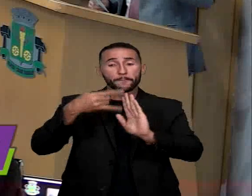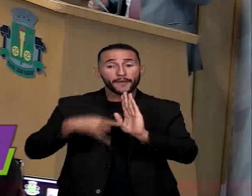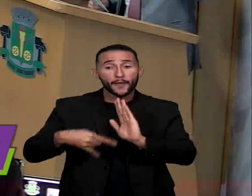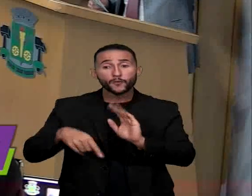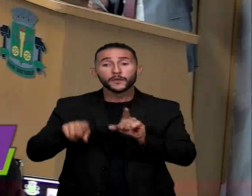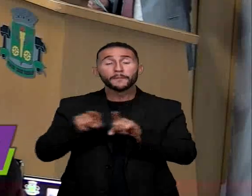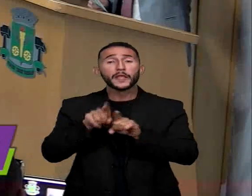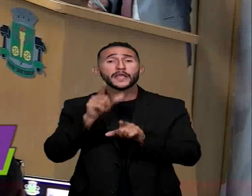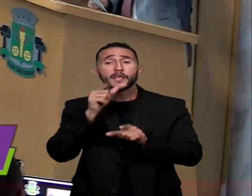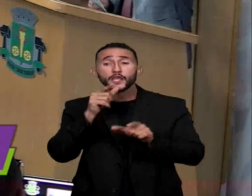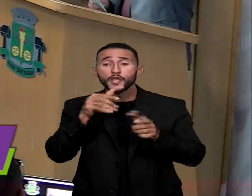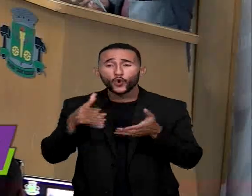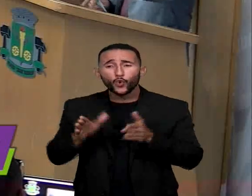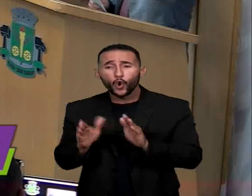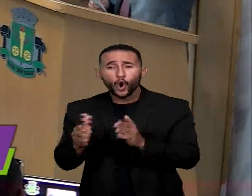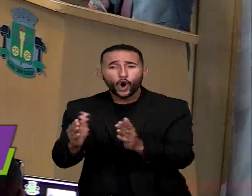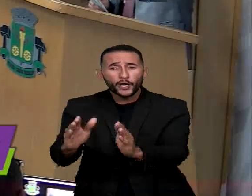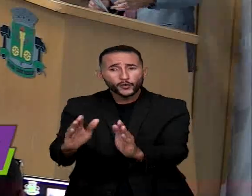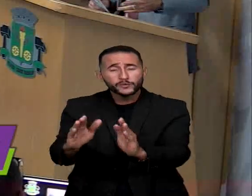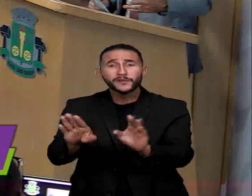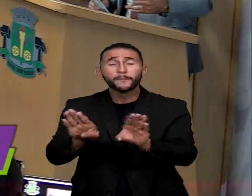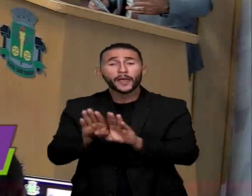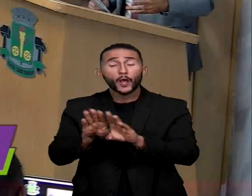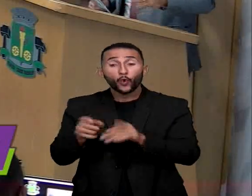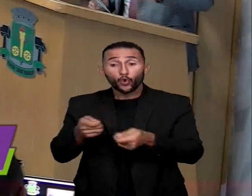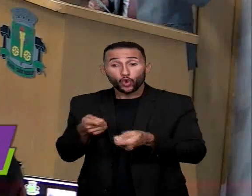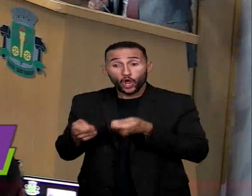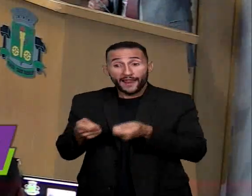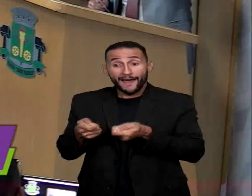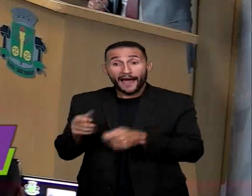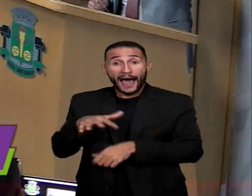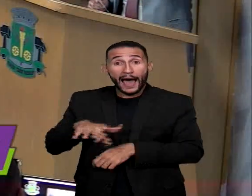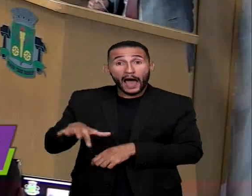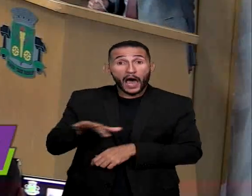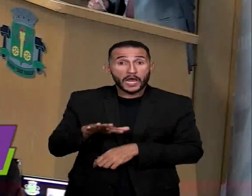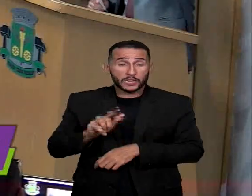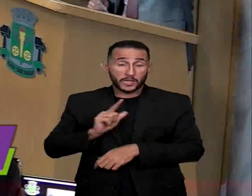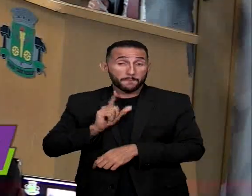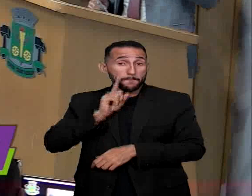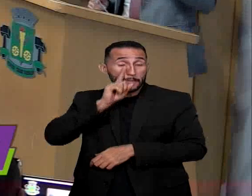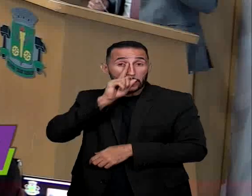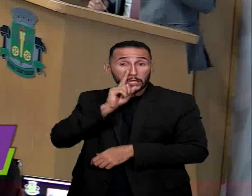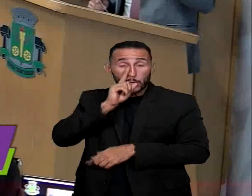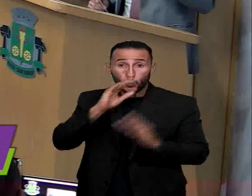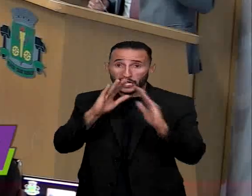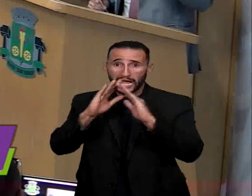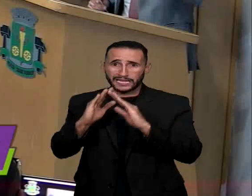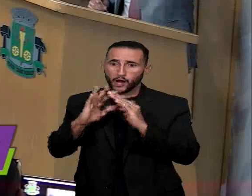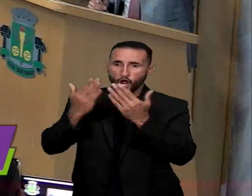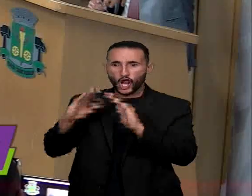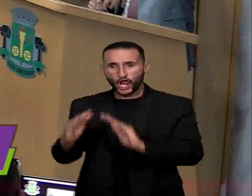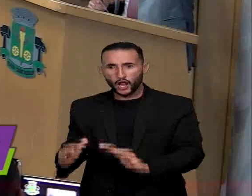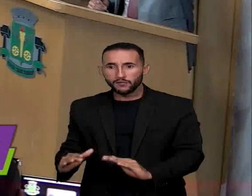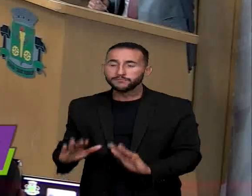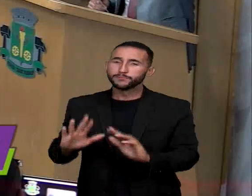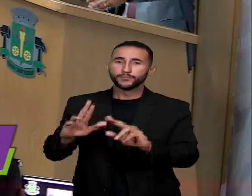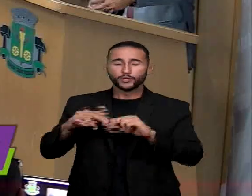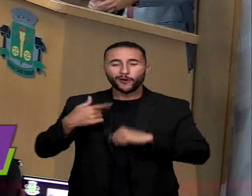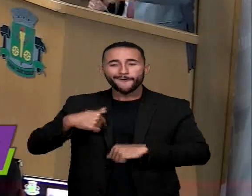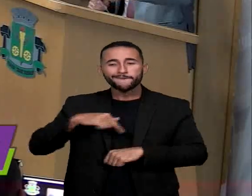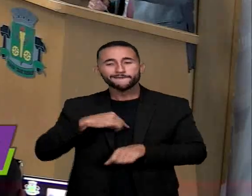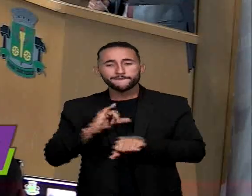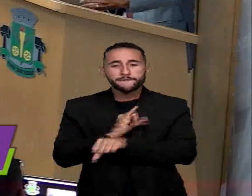Córrego a a contenção das áreas de risco enfim todo bairro vai sair ganhando inclusive quem